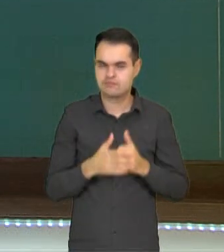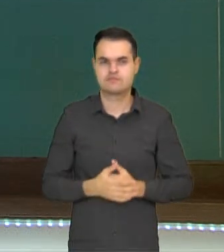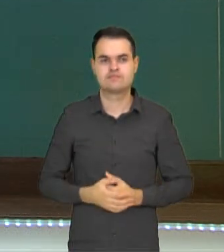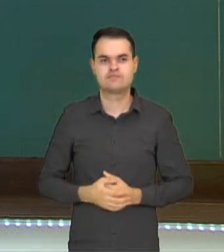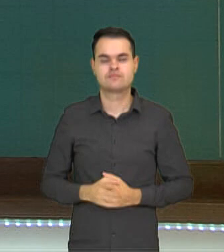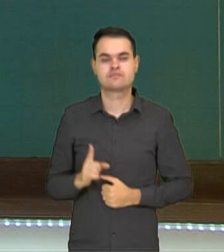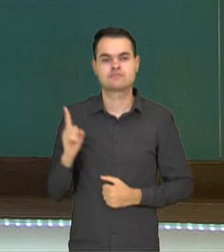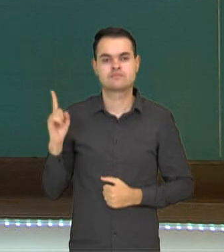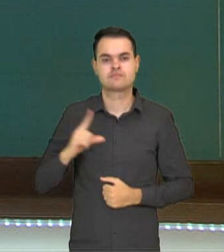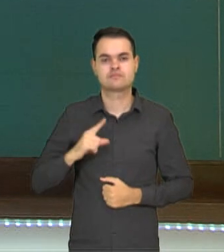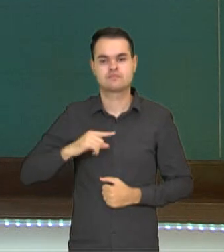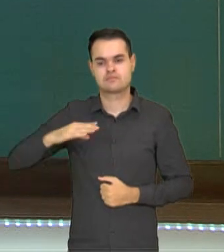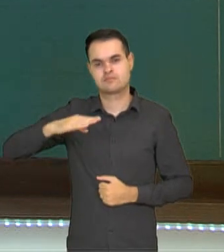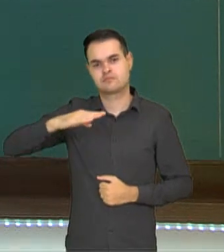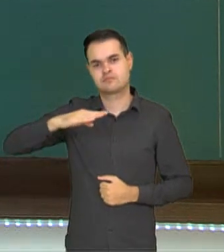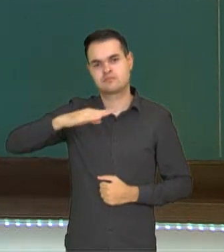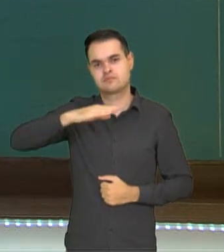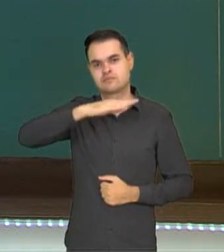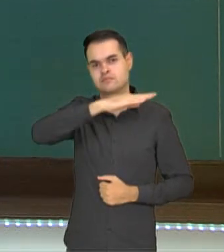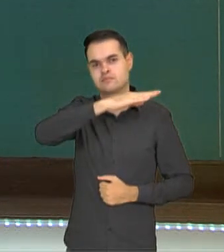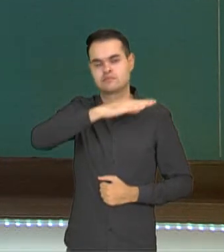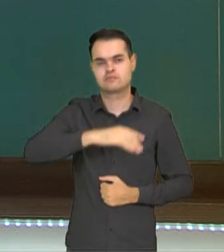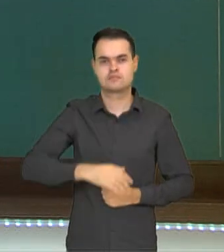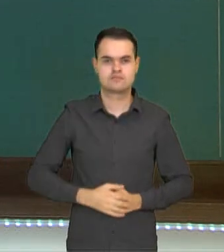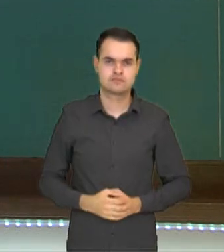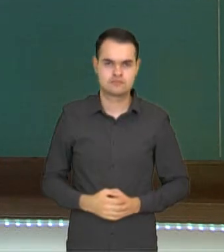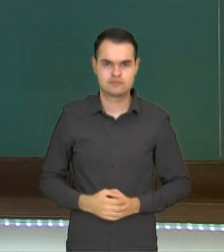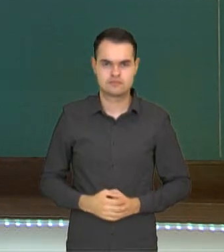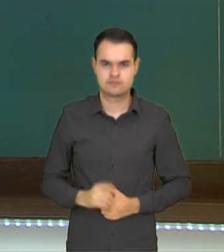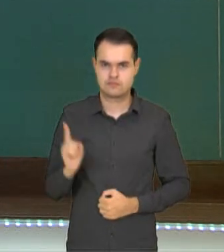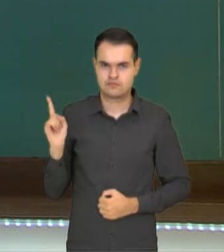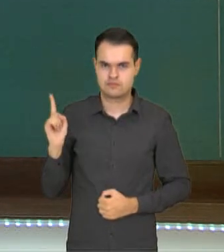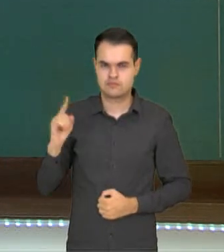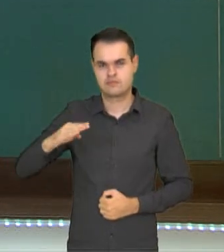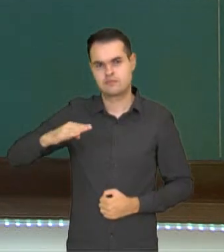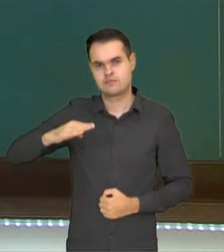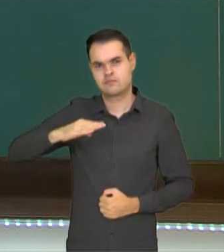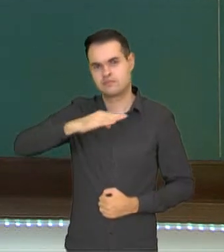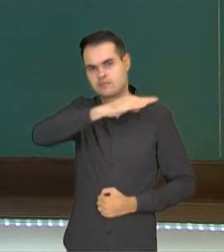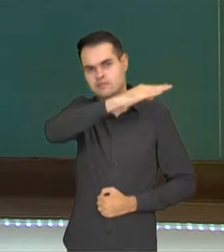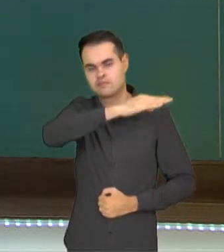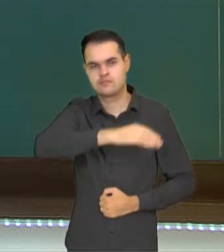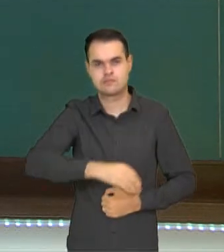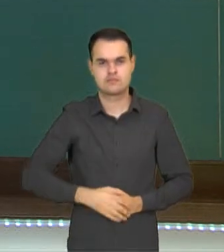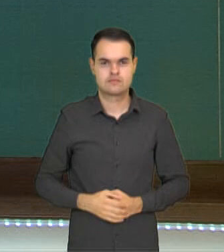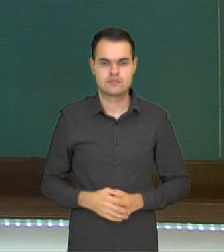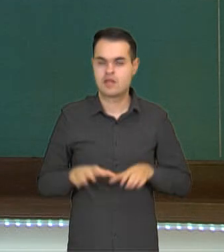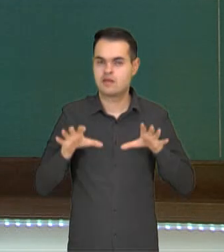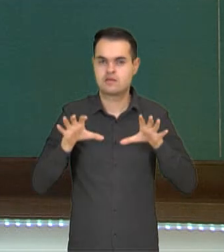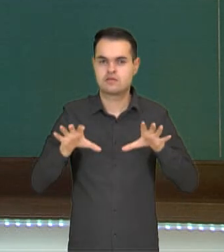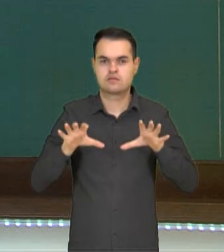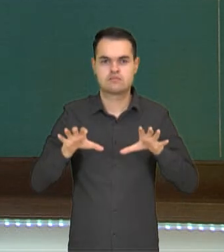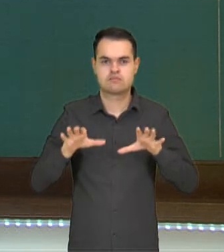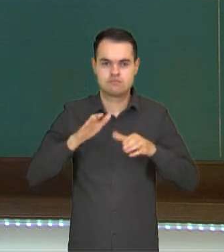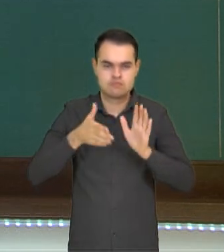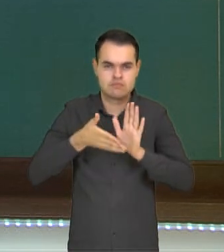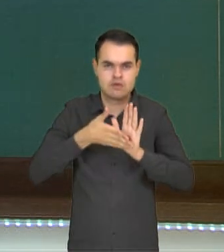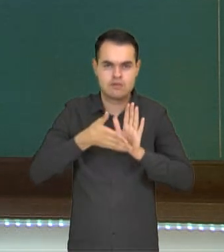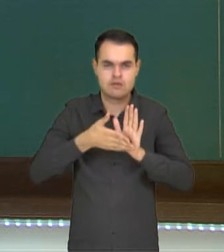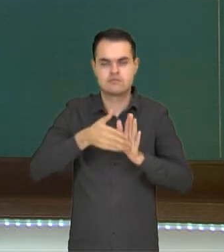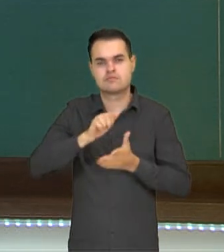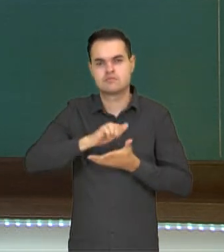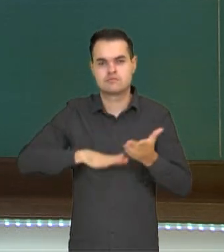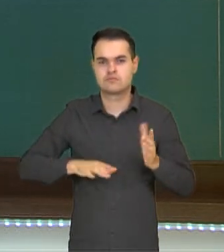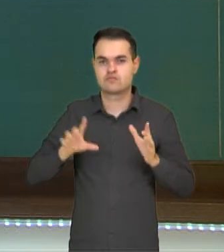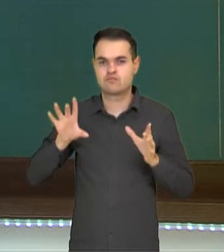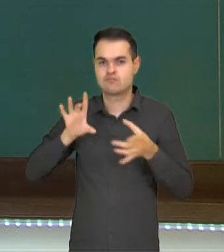Então, aqui nós temos a nossa reta, tá bom? Olha só, construímos a nossa reta, era isso que era a ideia do exercício, vocês